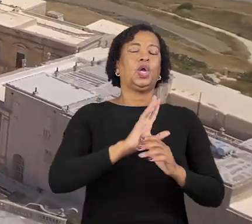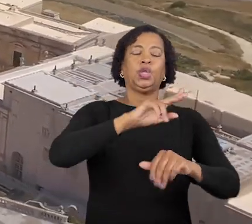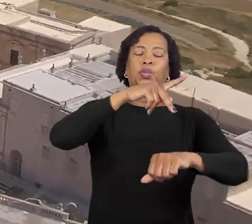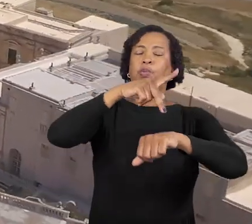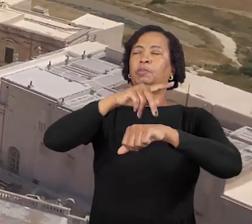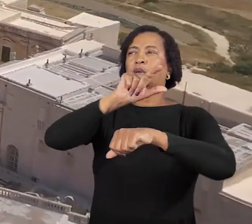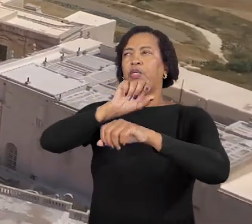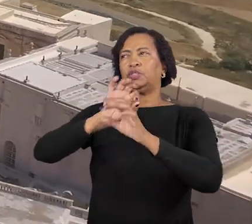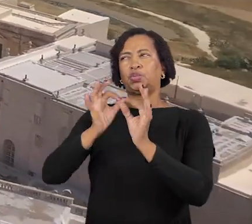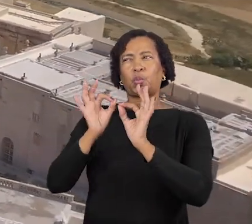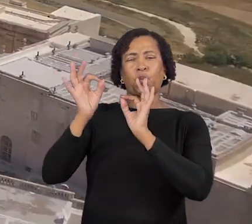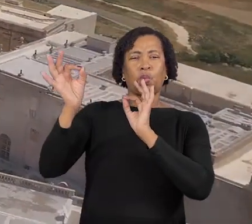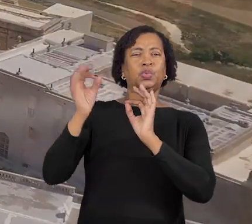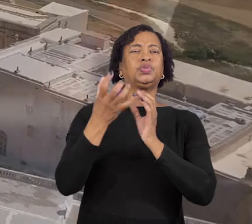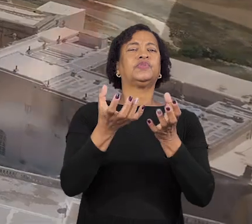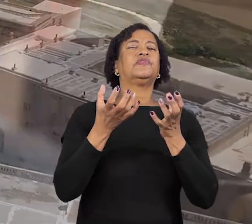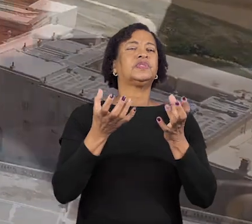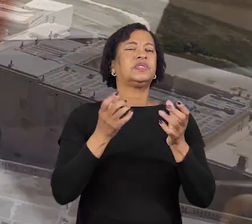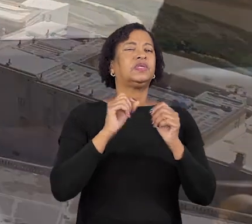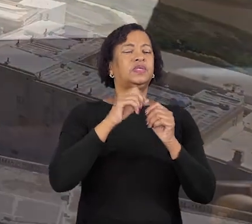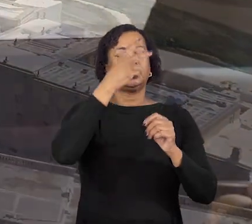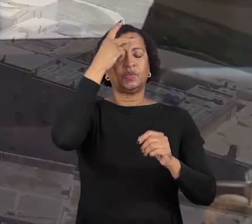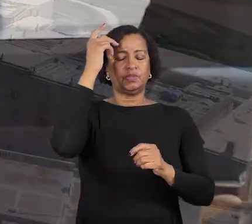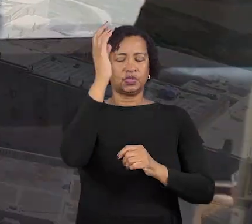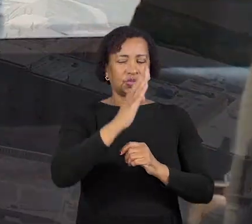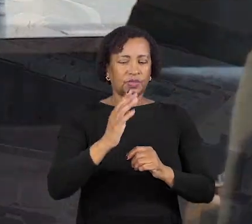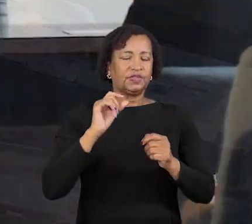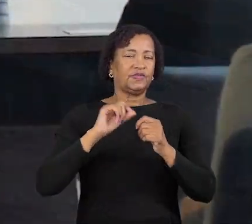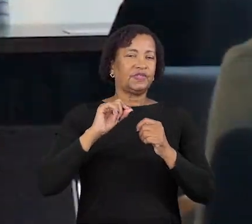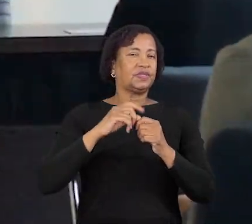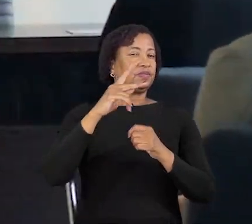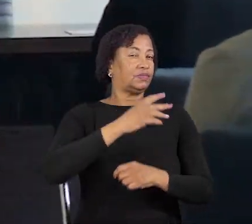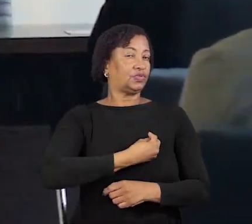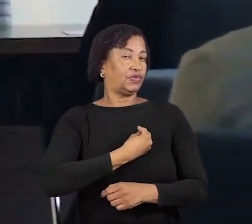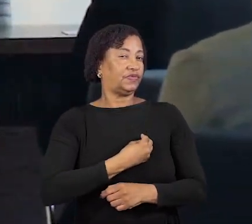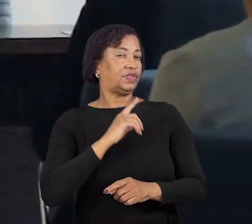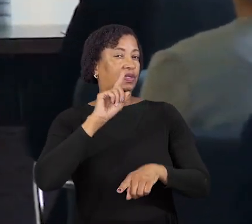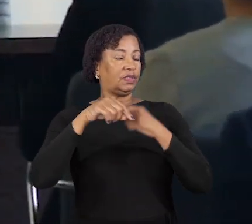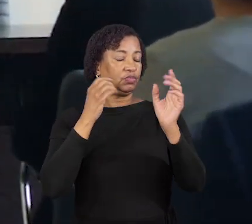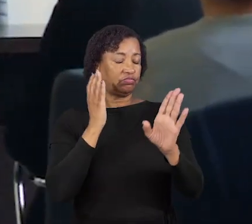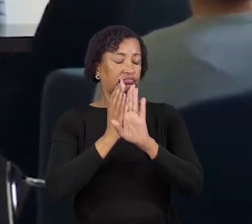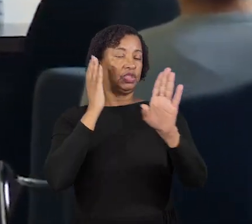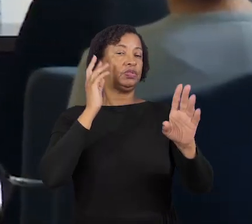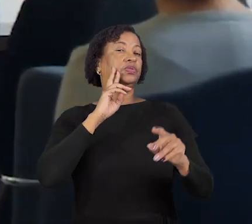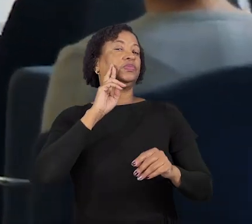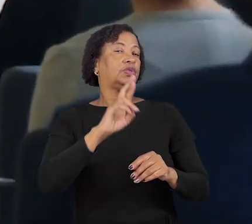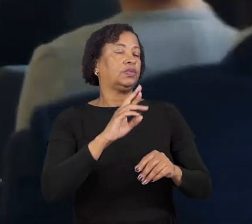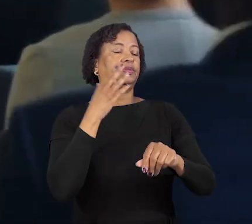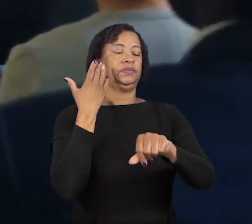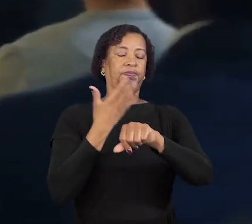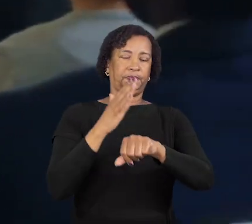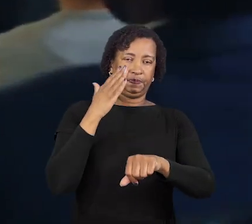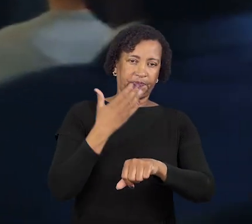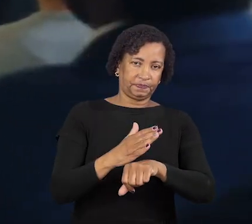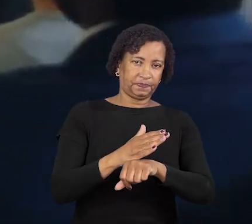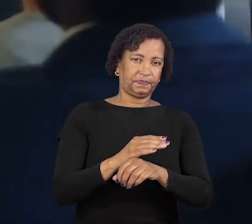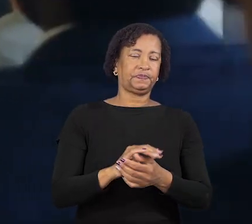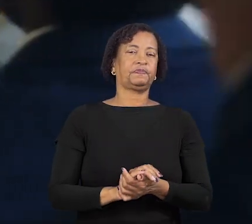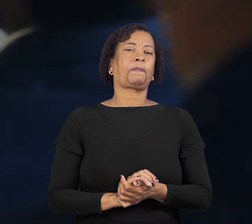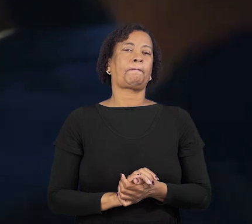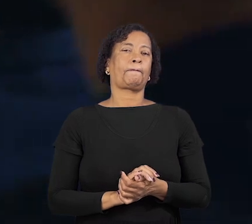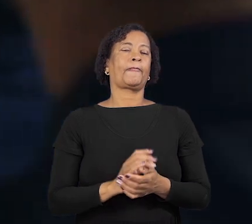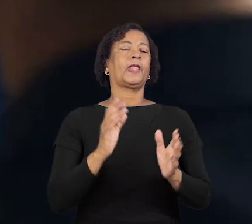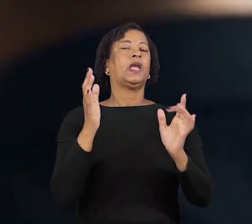Afeganistão. O que você gostaria que um brasileiro fizesse por você? Depois que você descobrir a resposta, pratique-a.